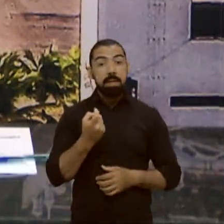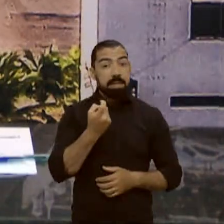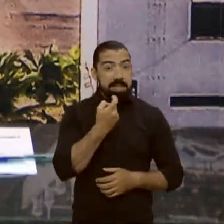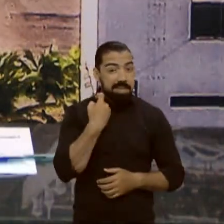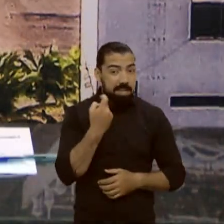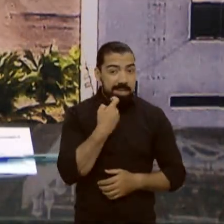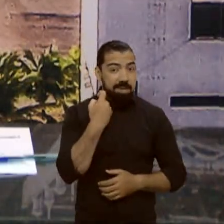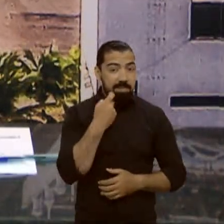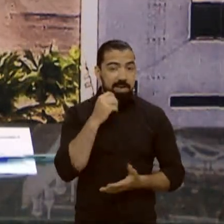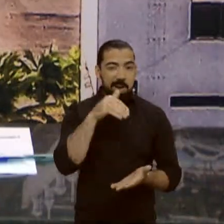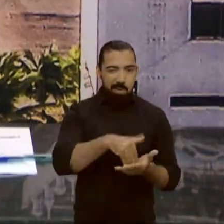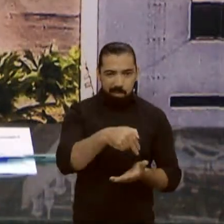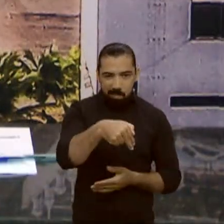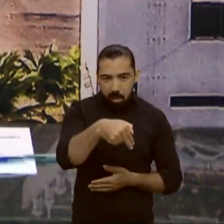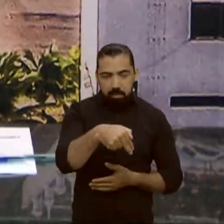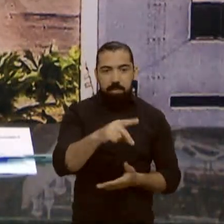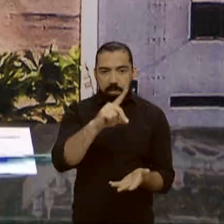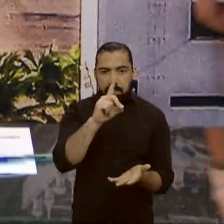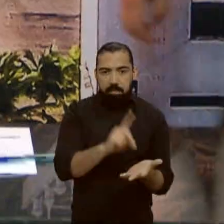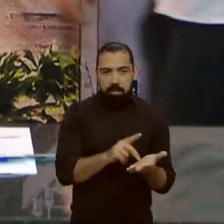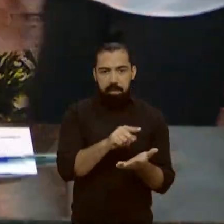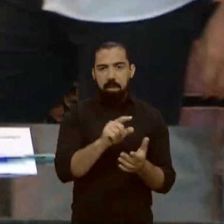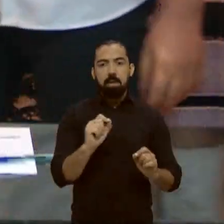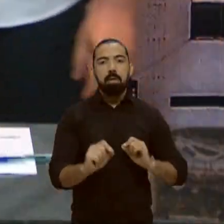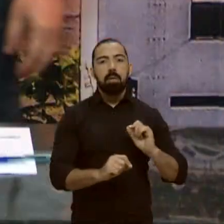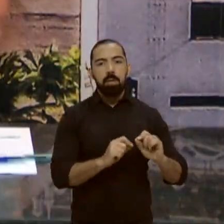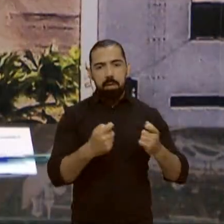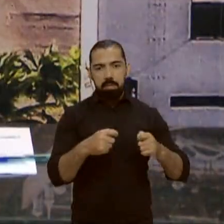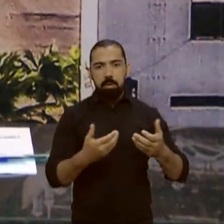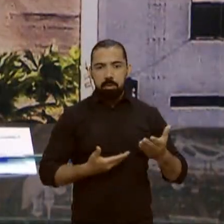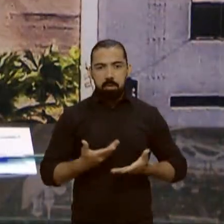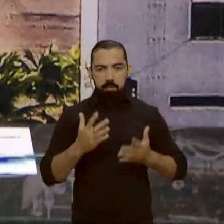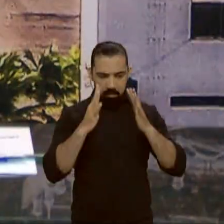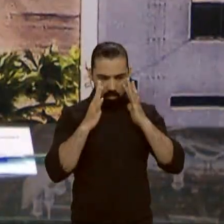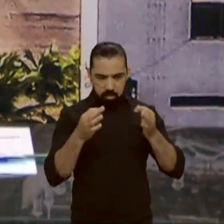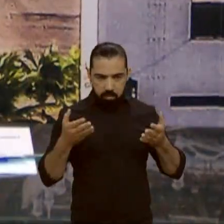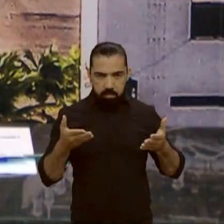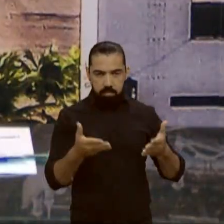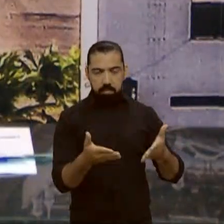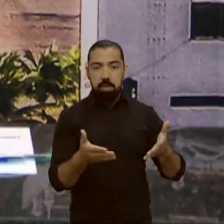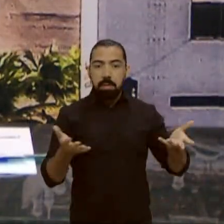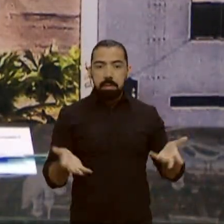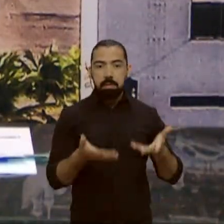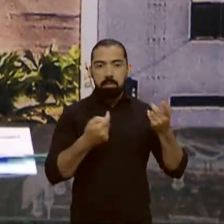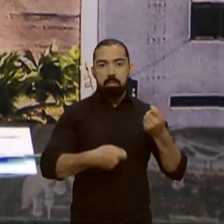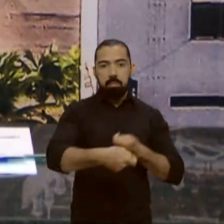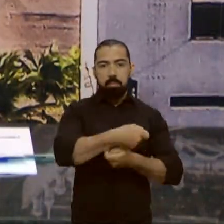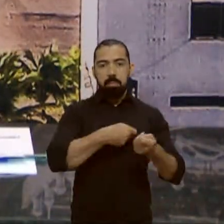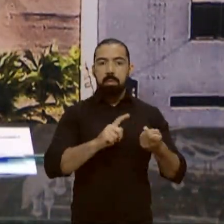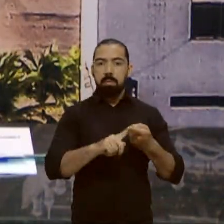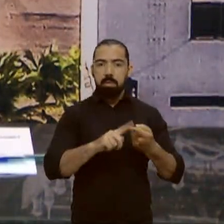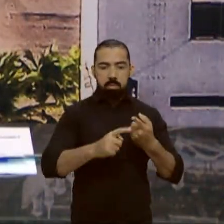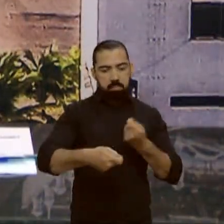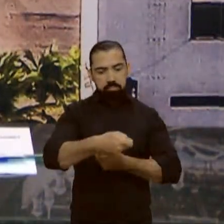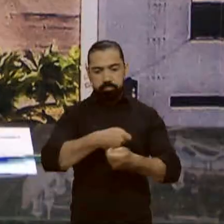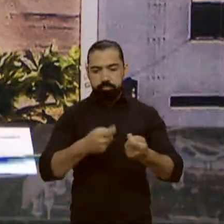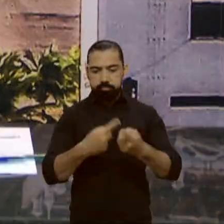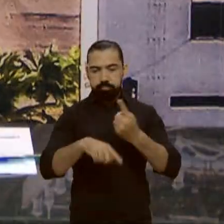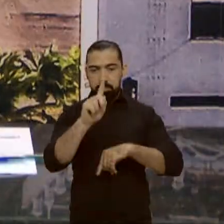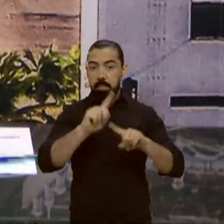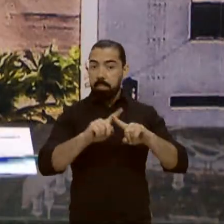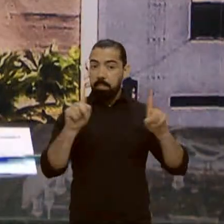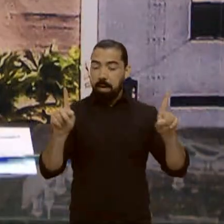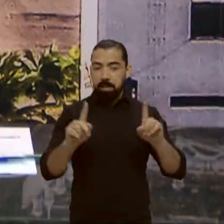sirva para que, de fato, deve servir, estimular o comércio e aquecer a economia, mas sem